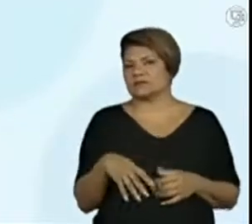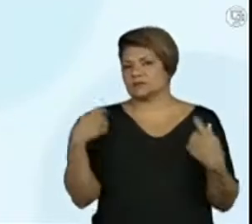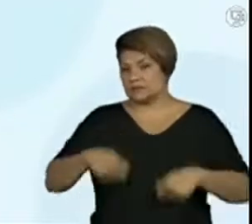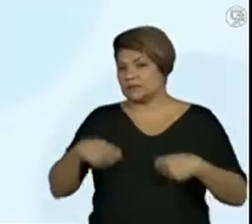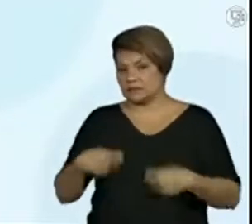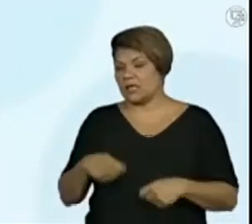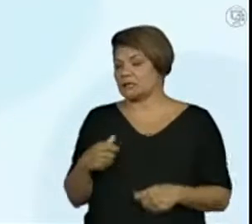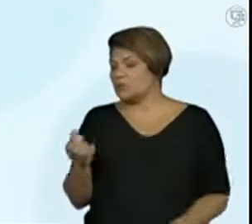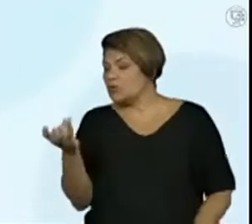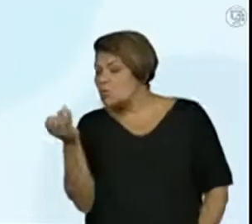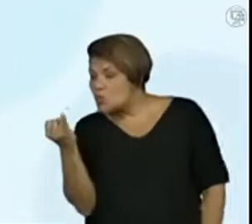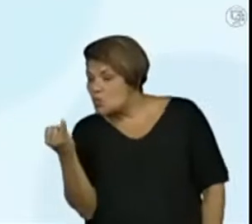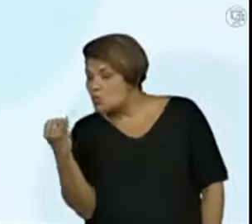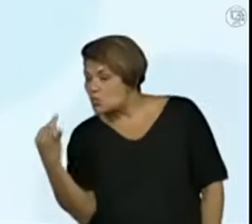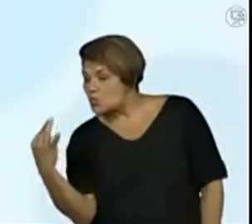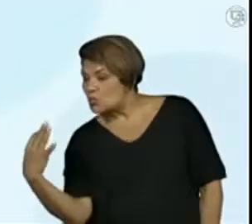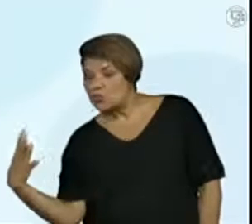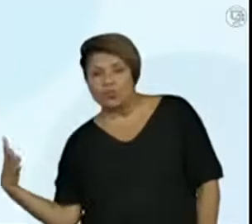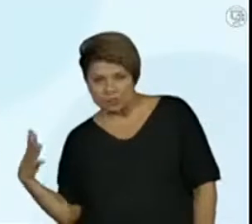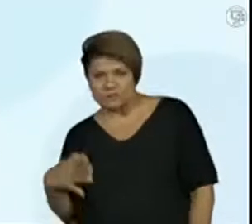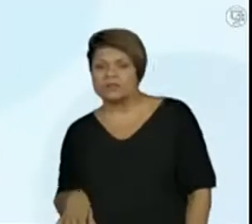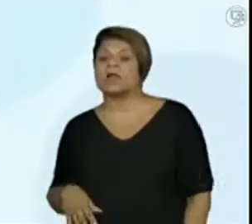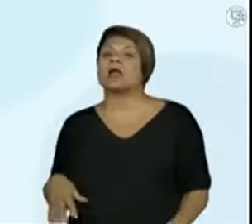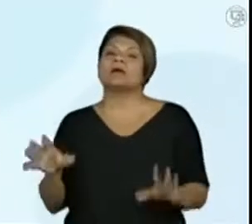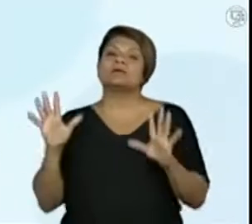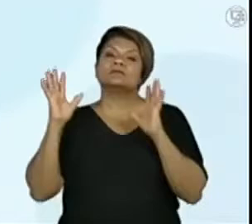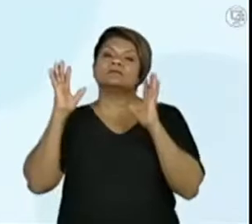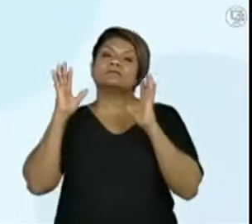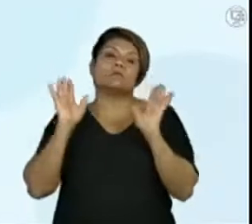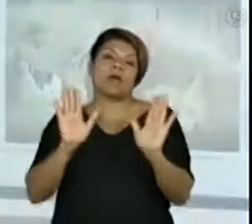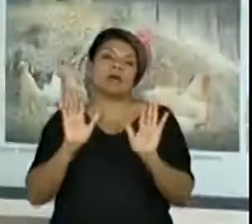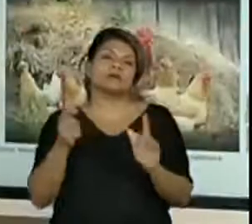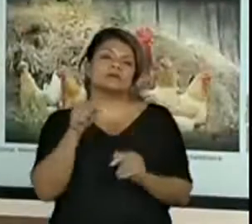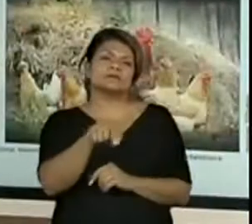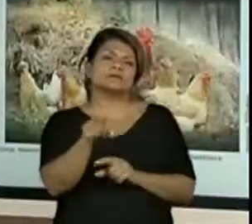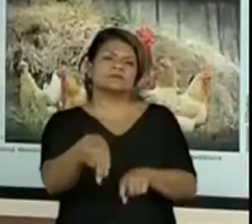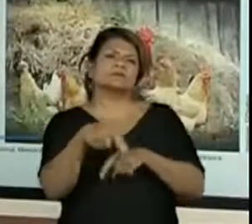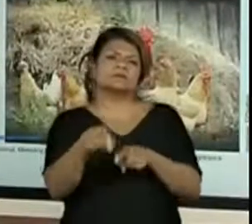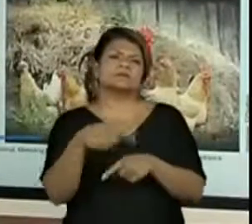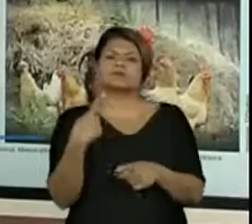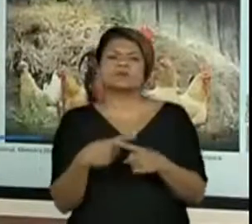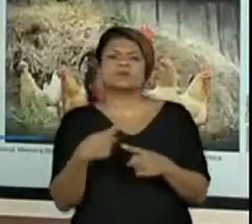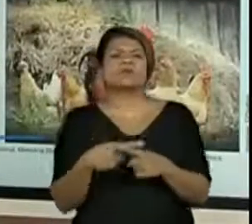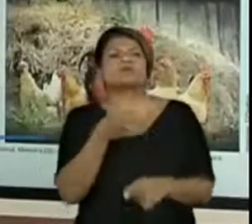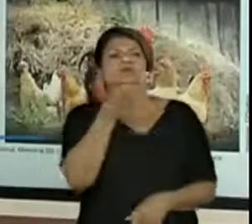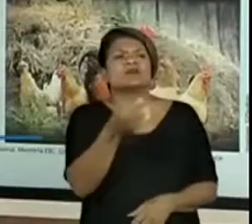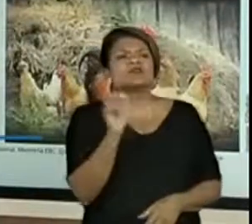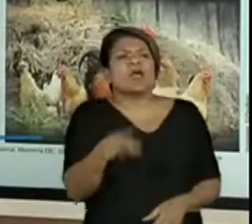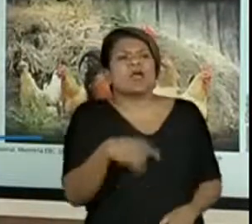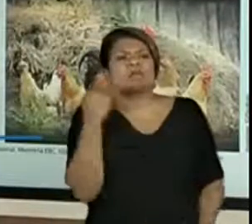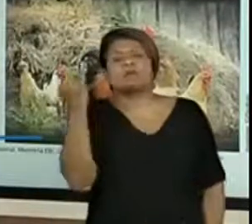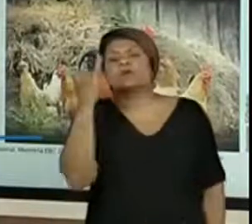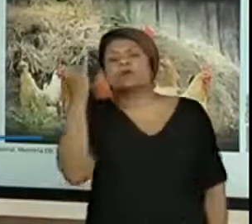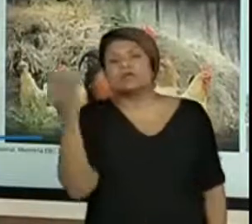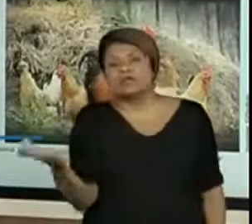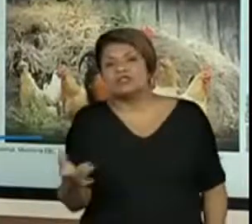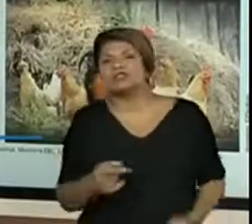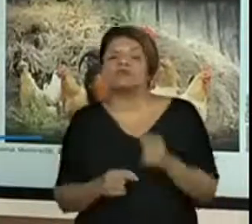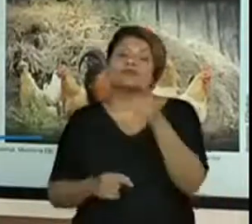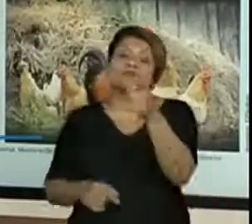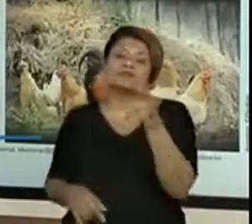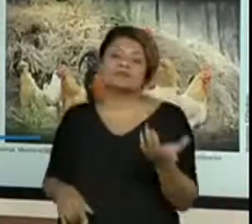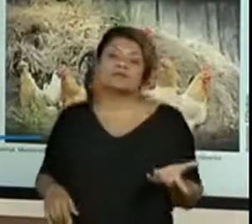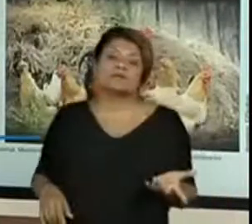criação de animais. E em relação à agricultura? Por que vocês acham que era tão importante ter um domínio